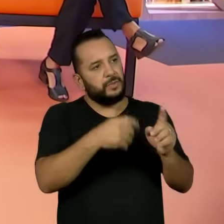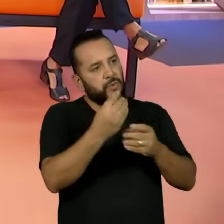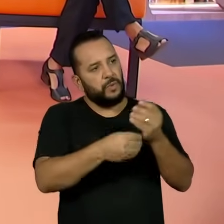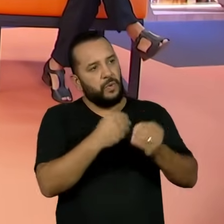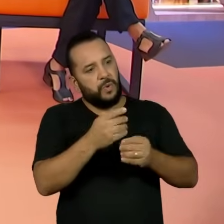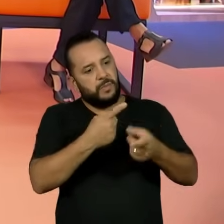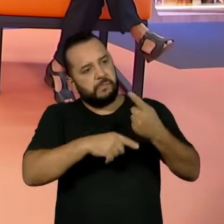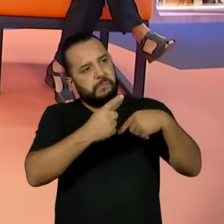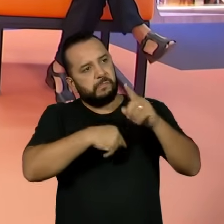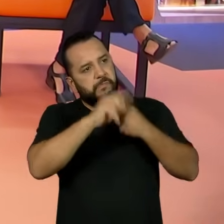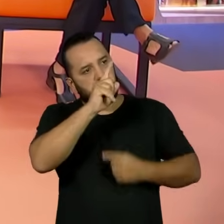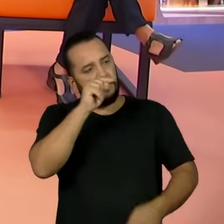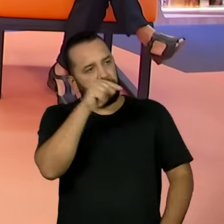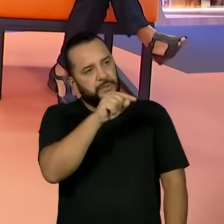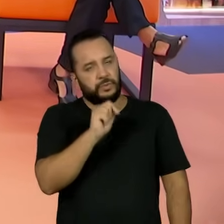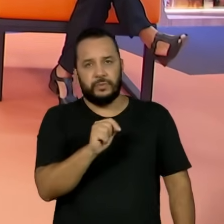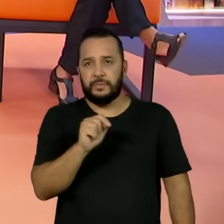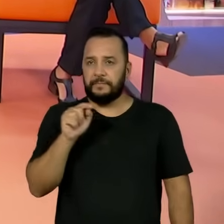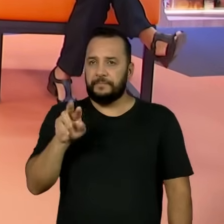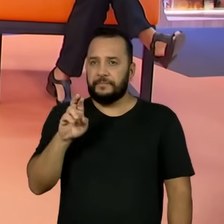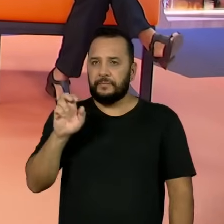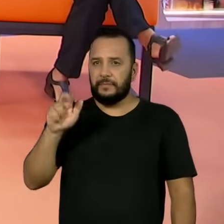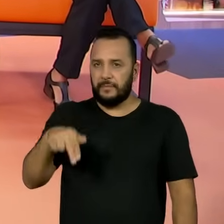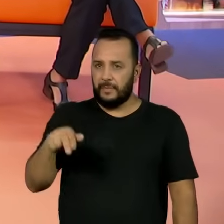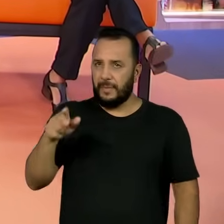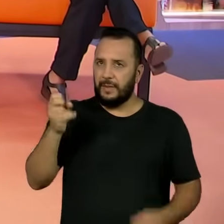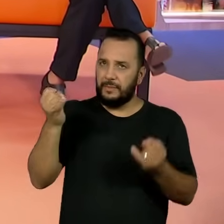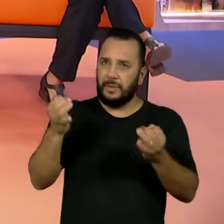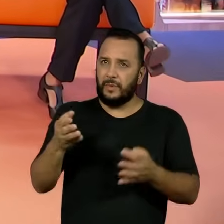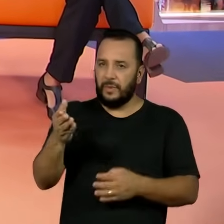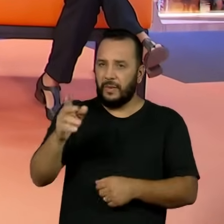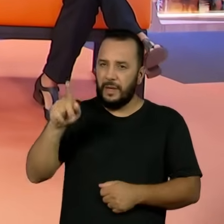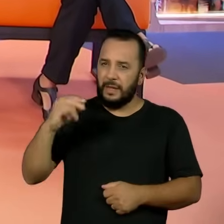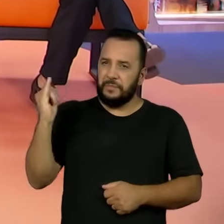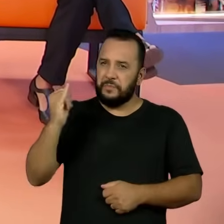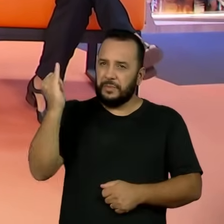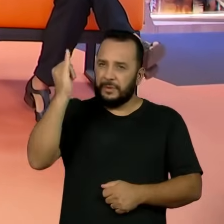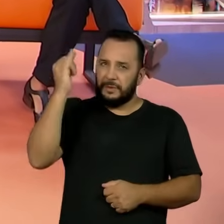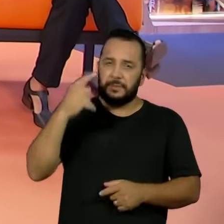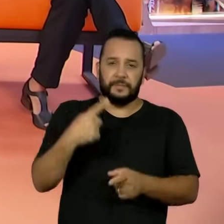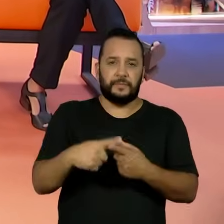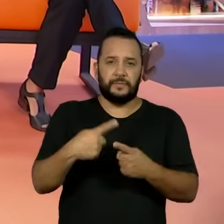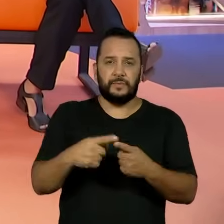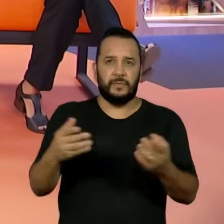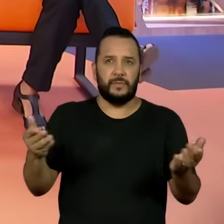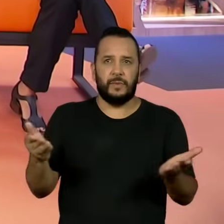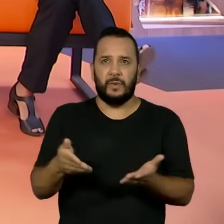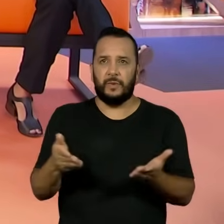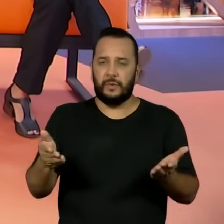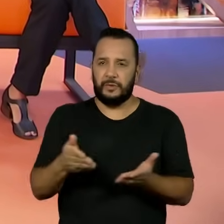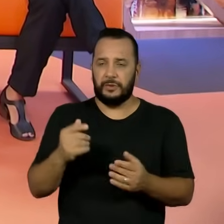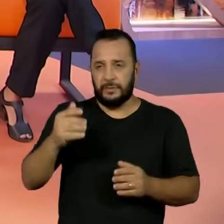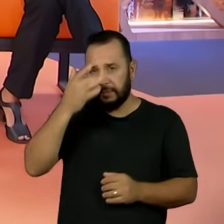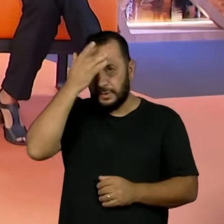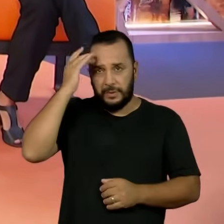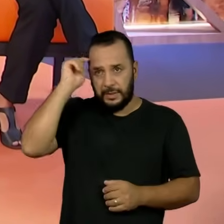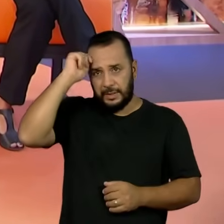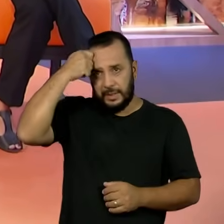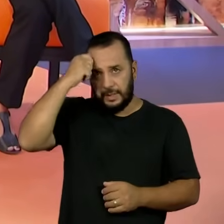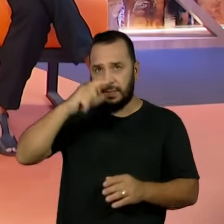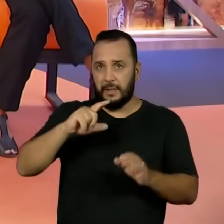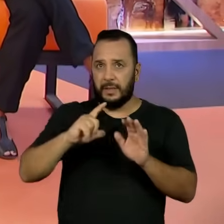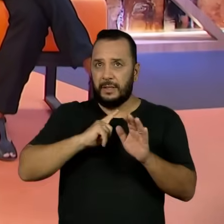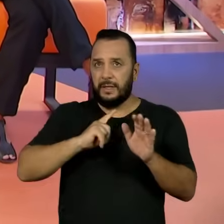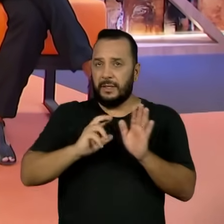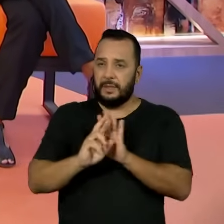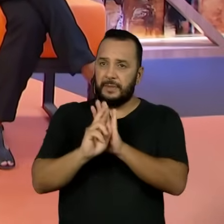acho que o primeiro ponto levantado pelo Renan, ele é um ponto importante, porque hoje, para você ter uma ideia, negros representam na indústria